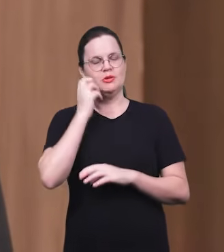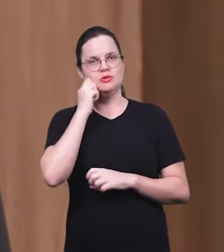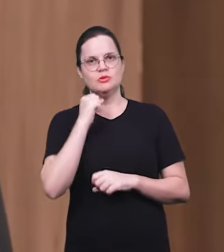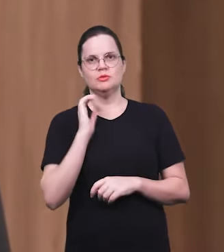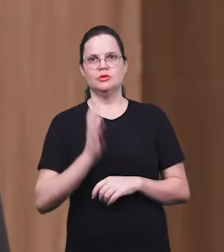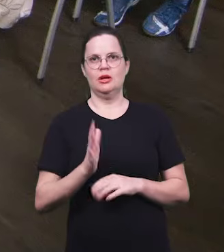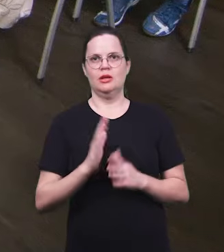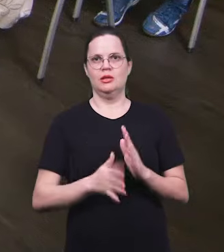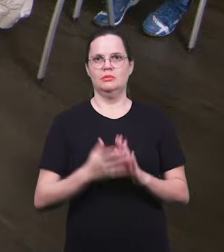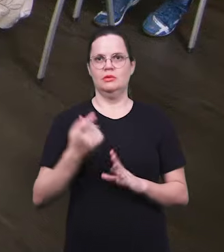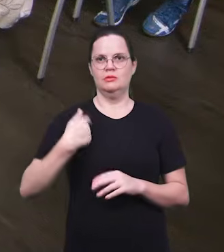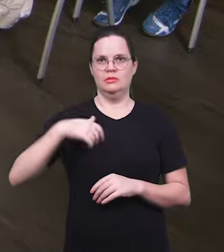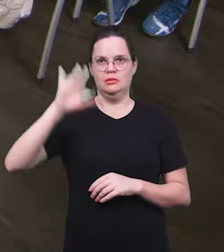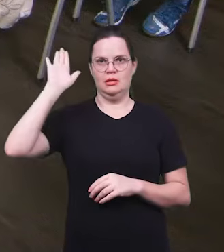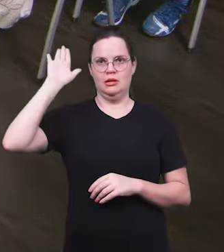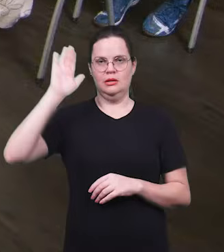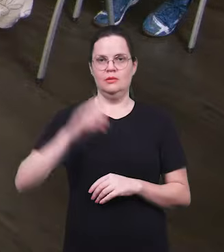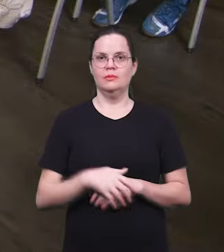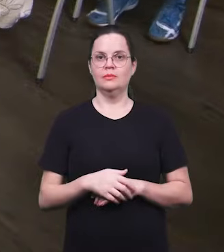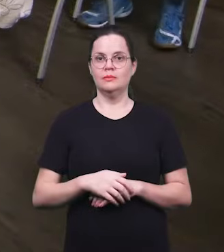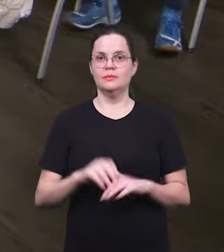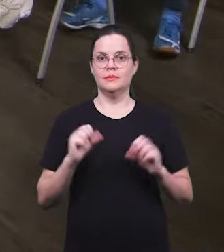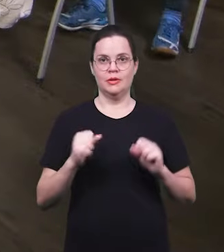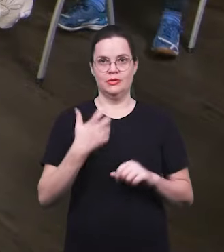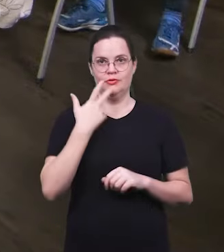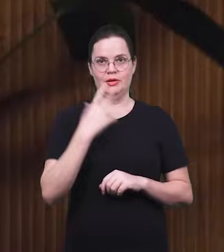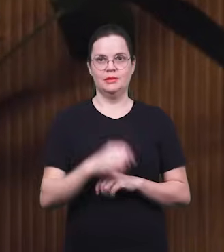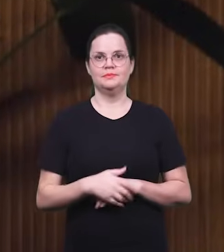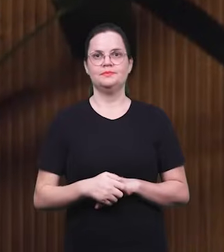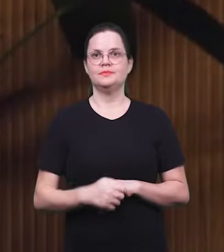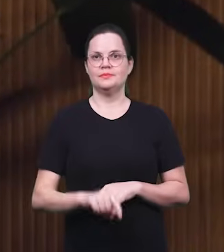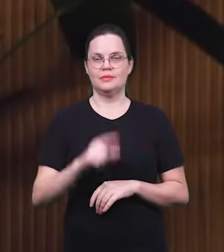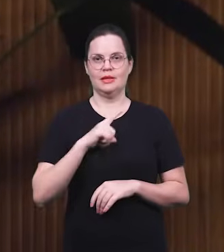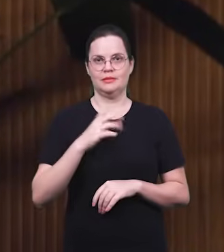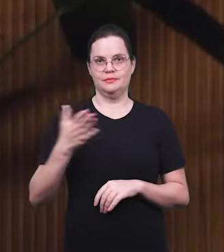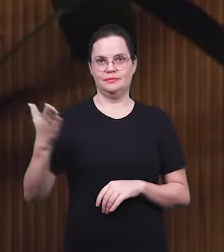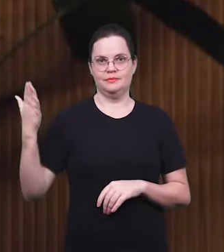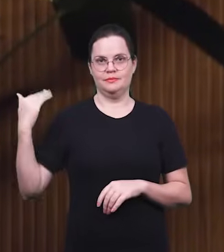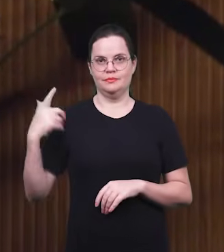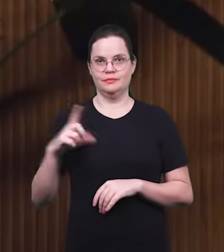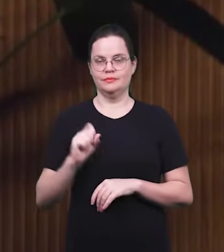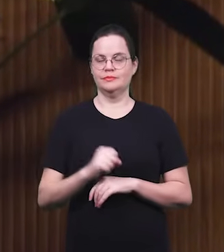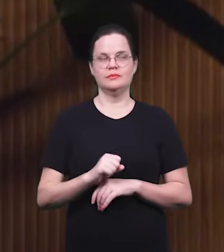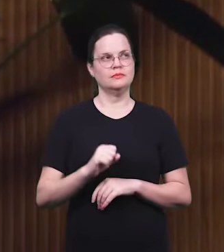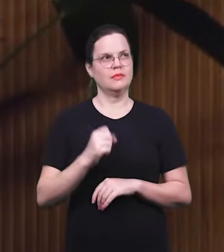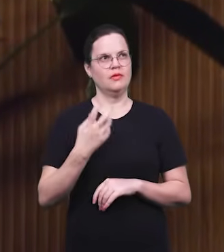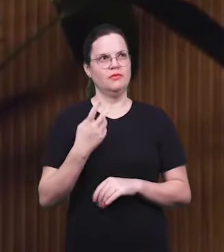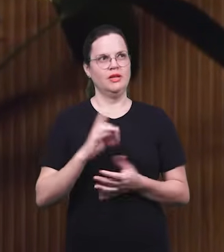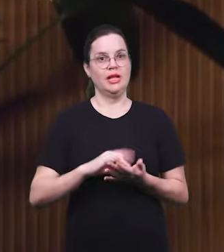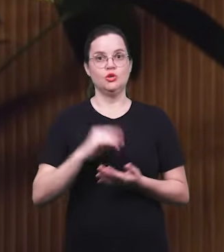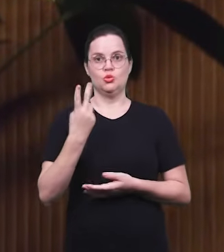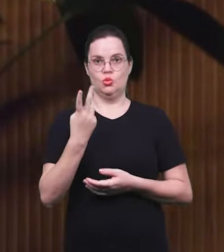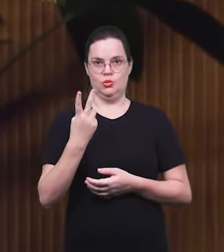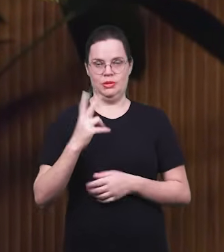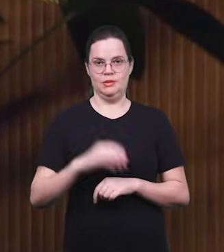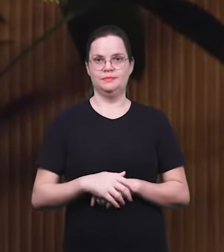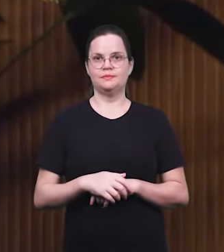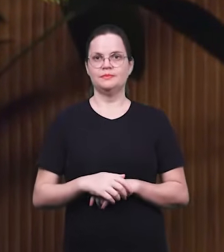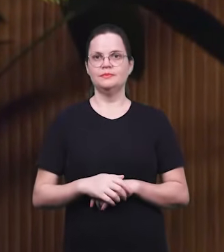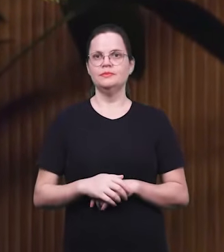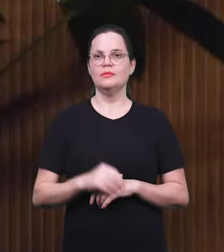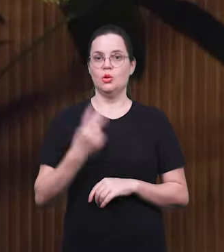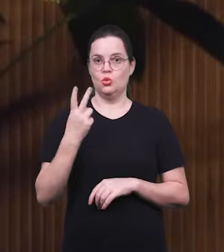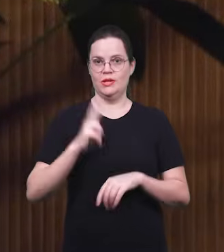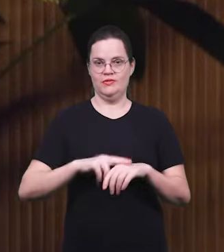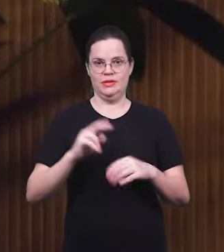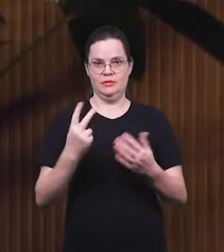de vocês? Eu. Pode falar. Teve uma vez, 2 vezes na verdade. Uma delas